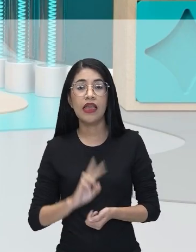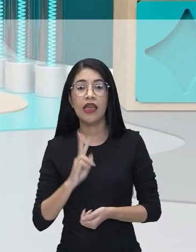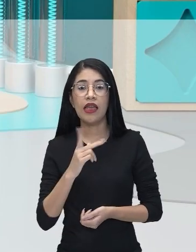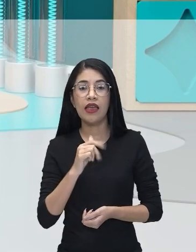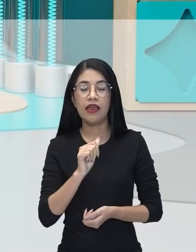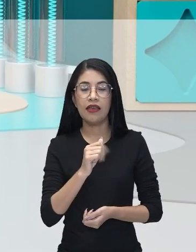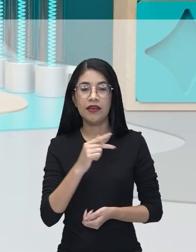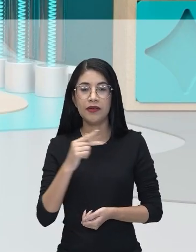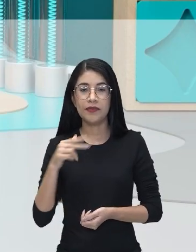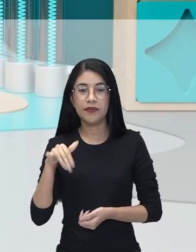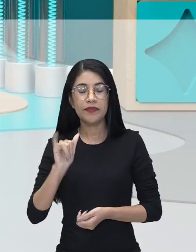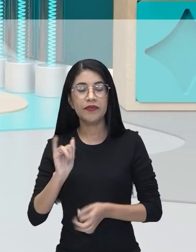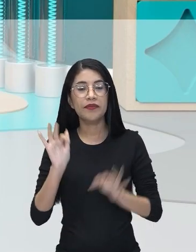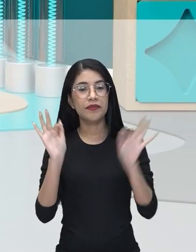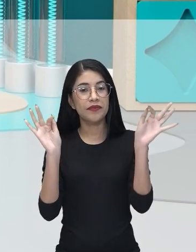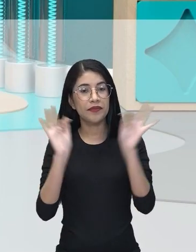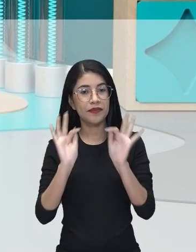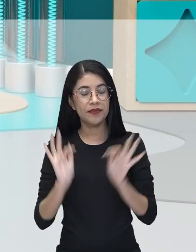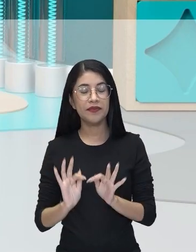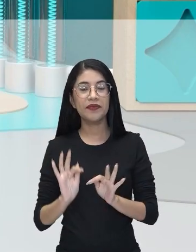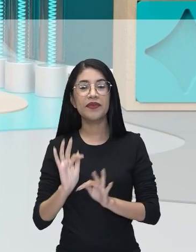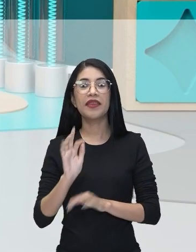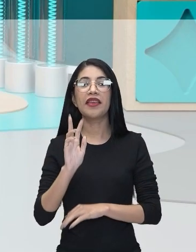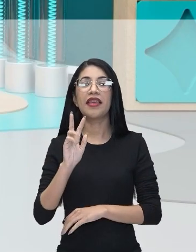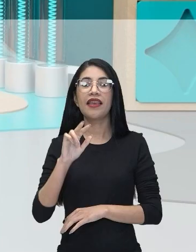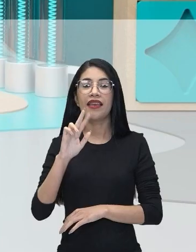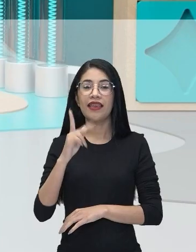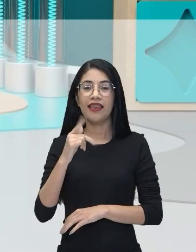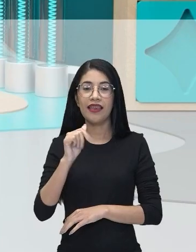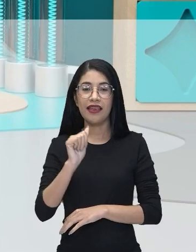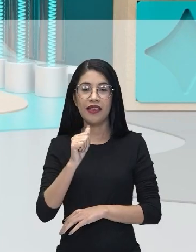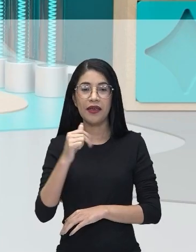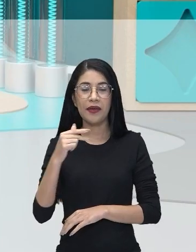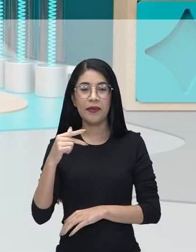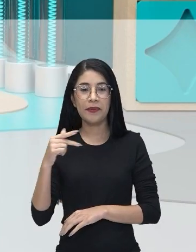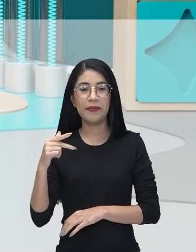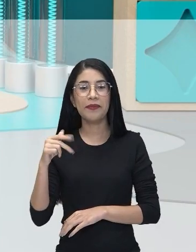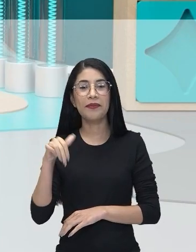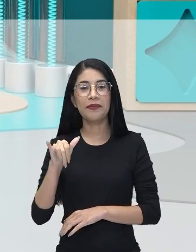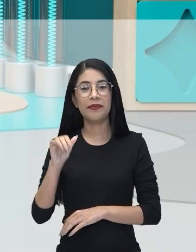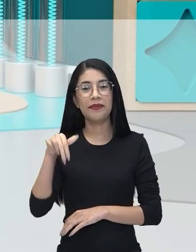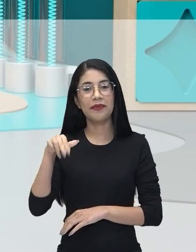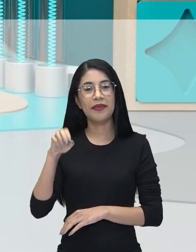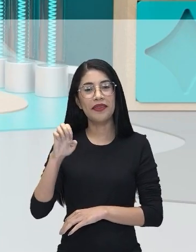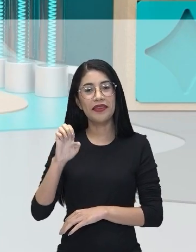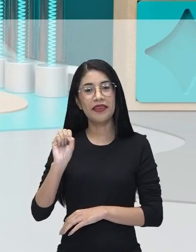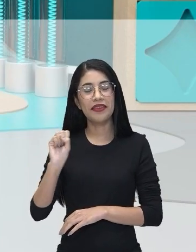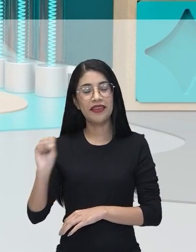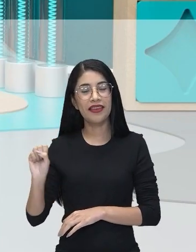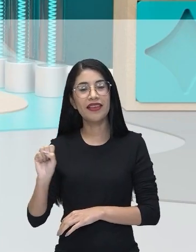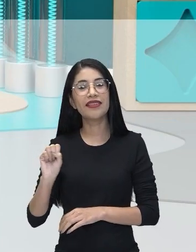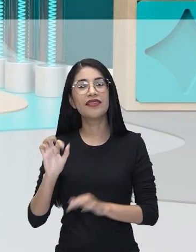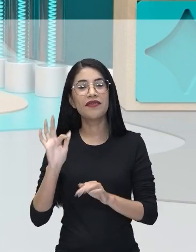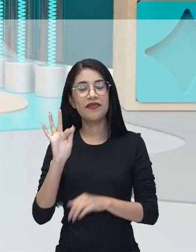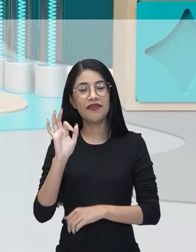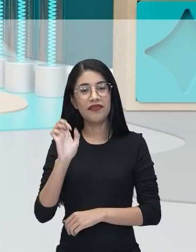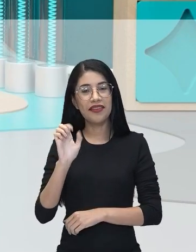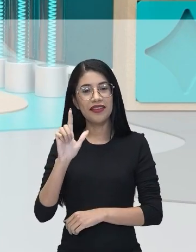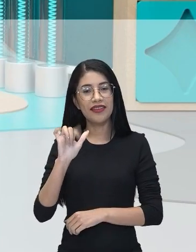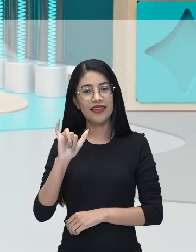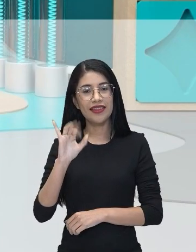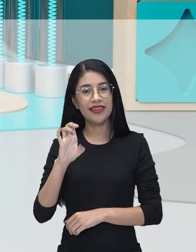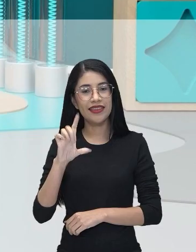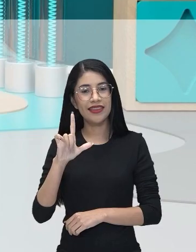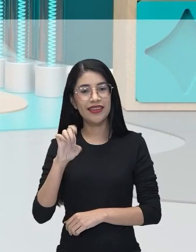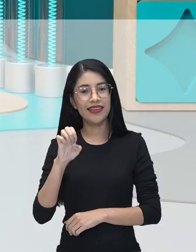e happiness, felicidade. Então, a gente colocou aqui para vocês observarem na prática como as